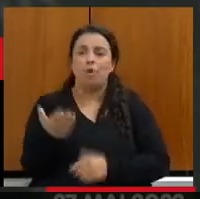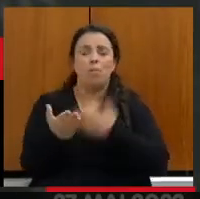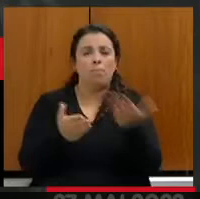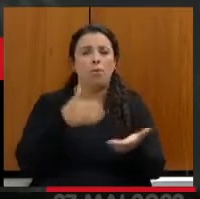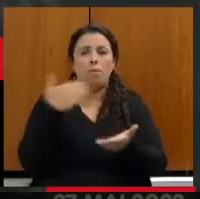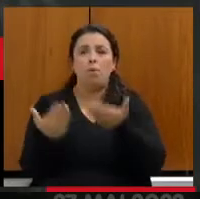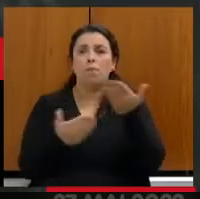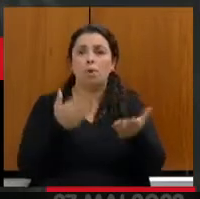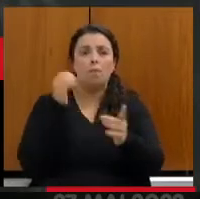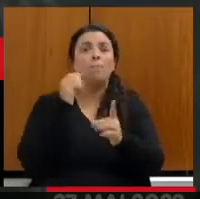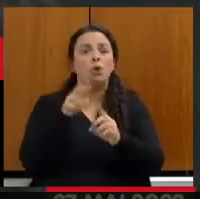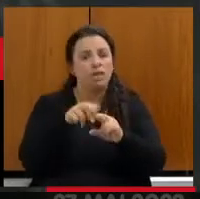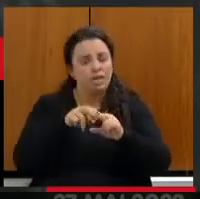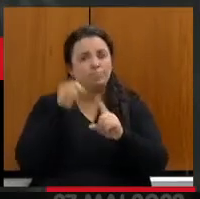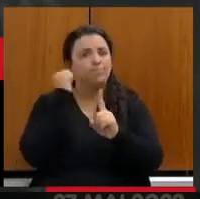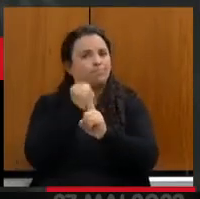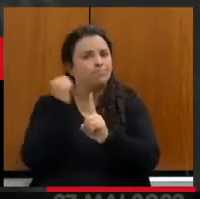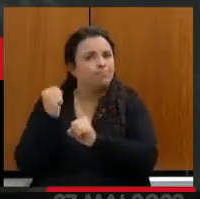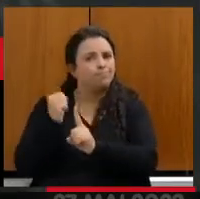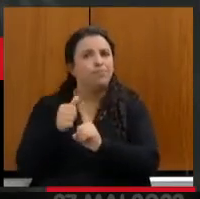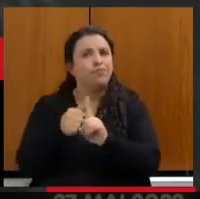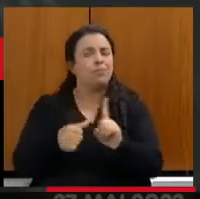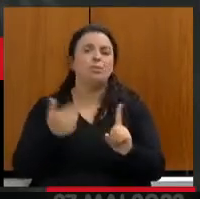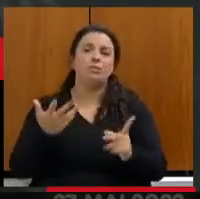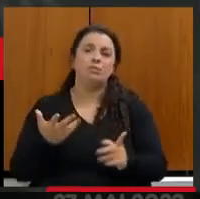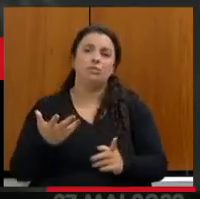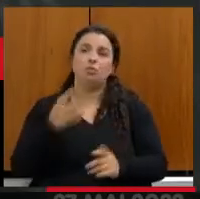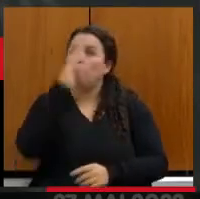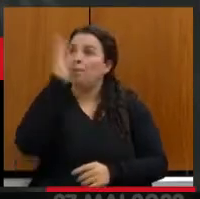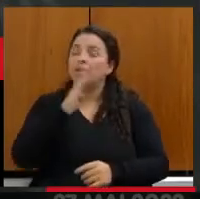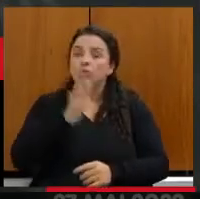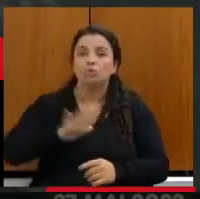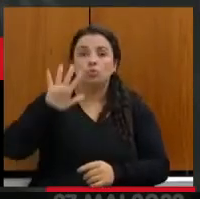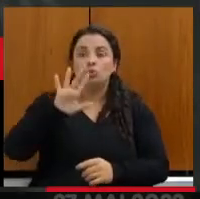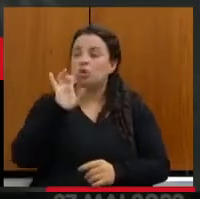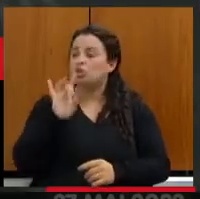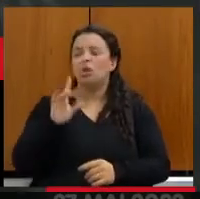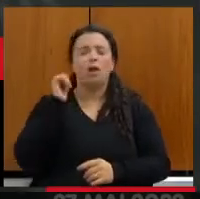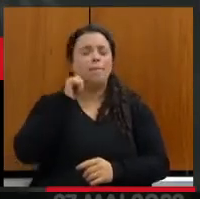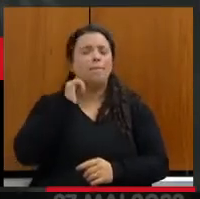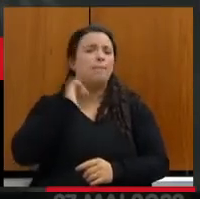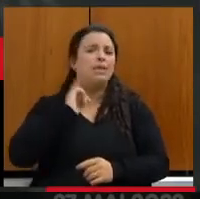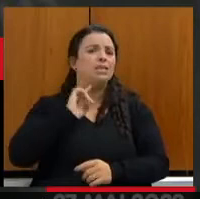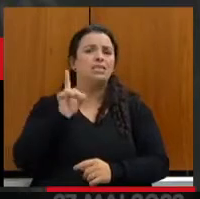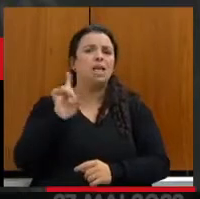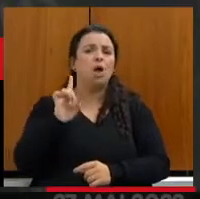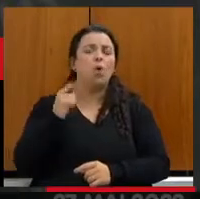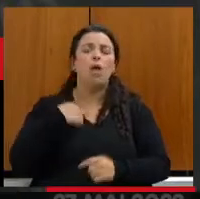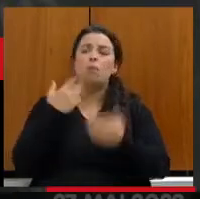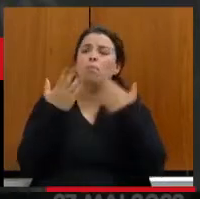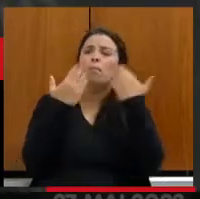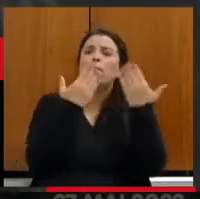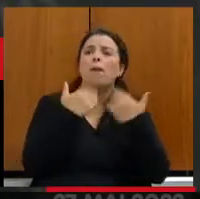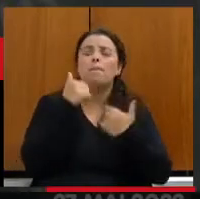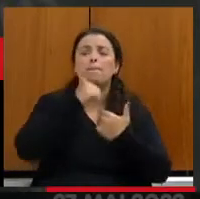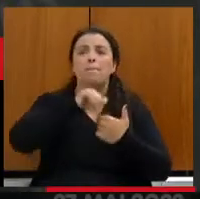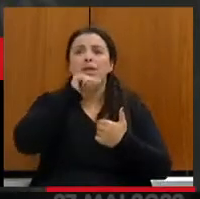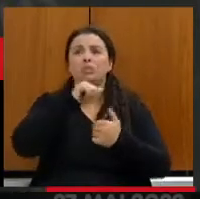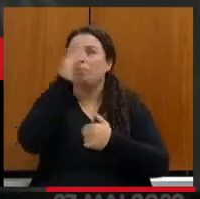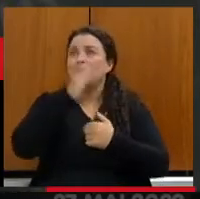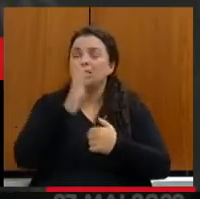Brasil isso que não é só para Minas Gerais eu tenho conversado com mães do Brasil todos